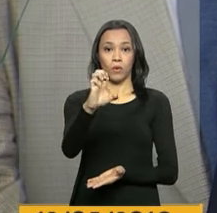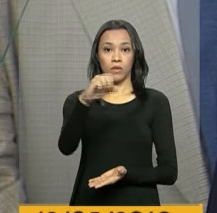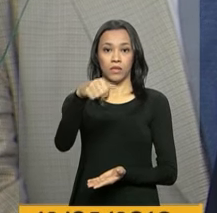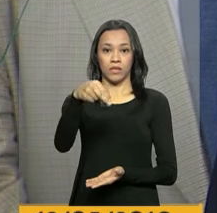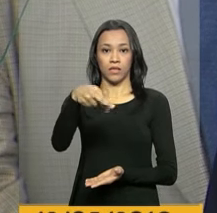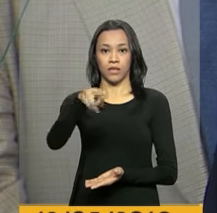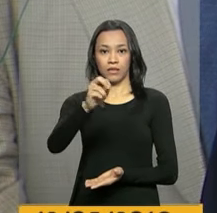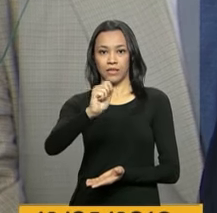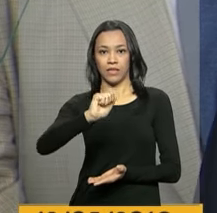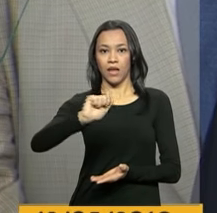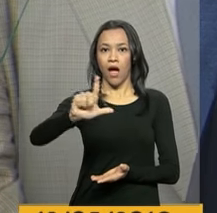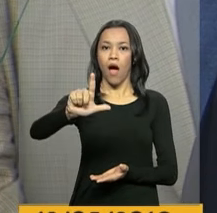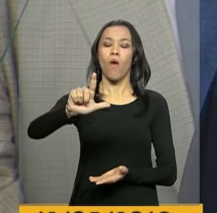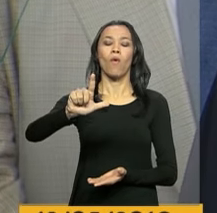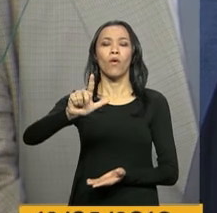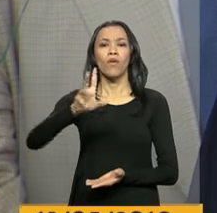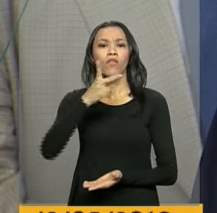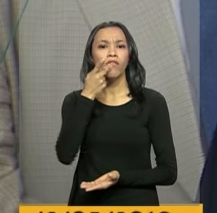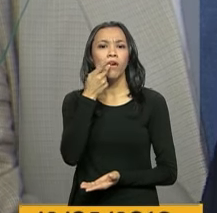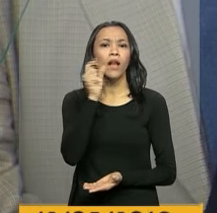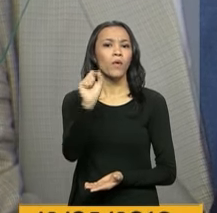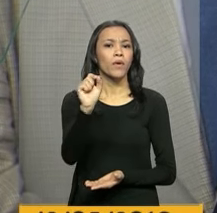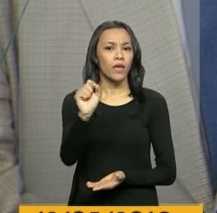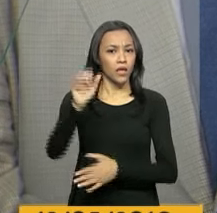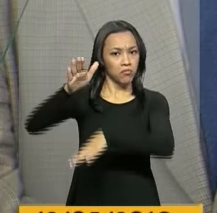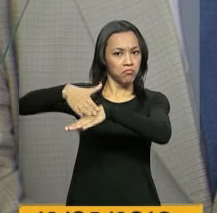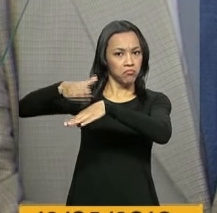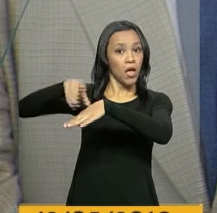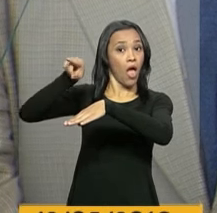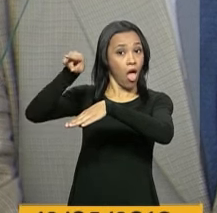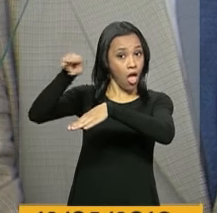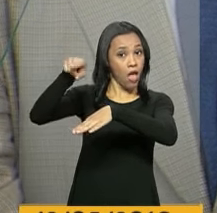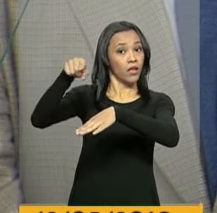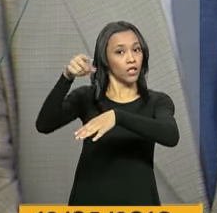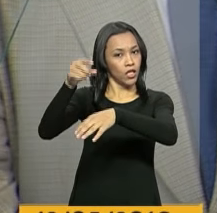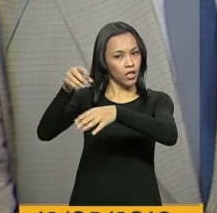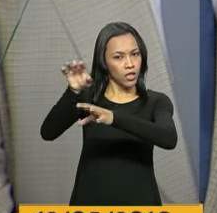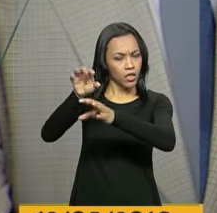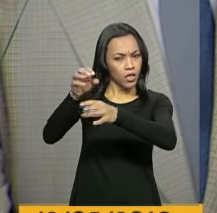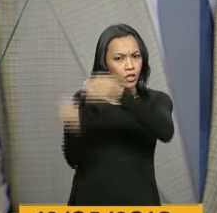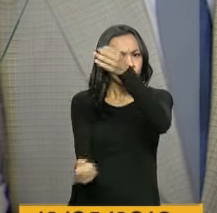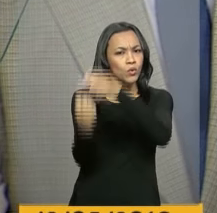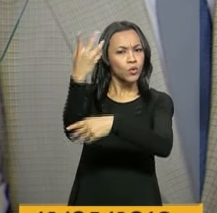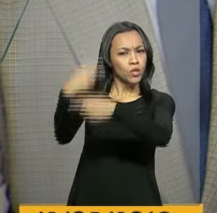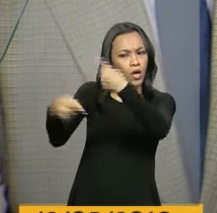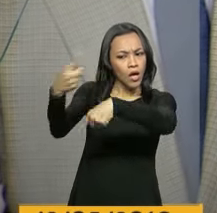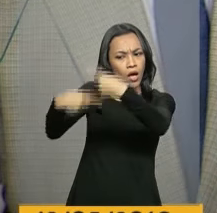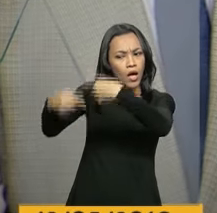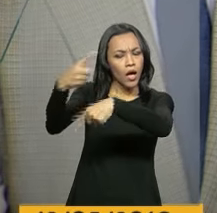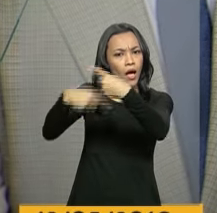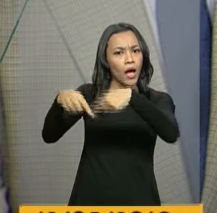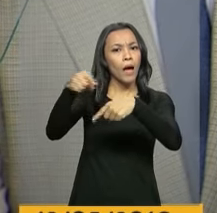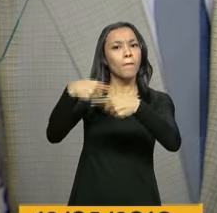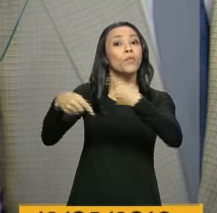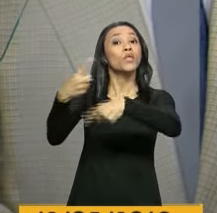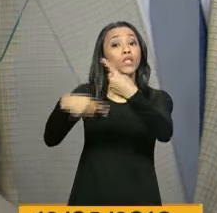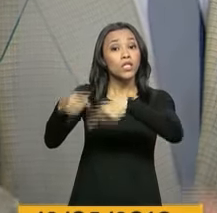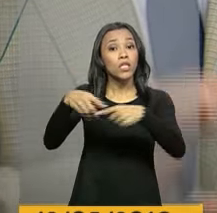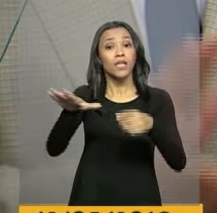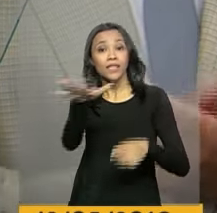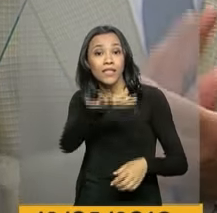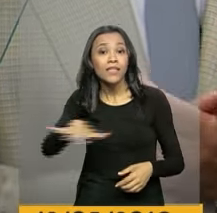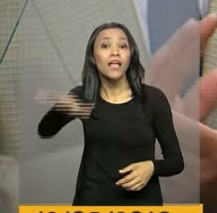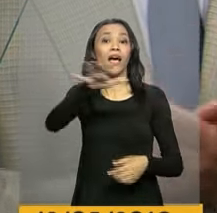para fortalecer sua atuação como condutora da política monetária e fiscal. É preciso,